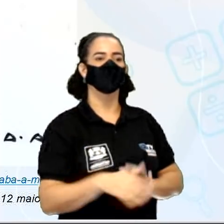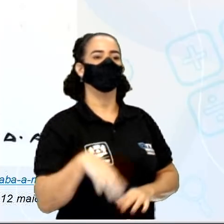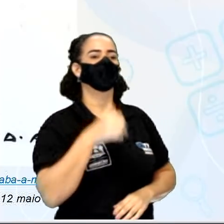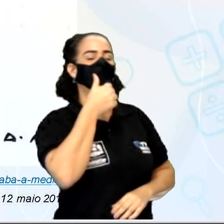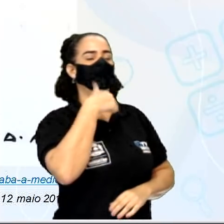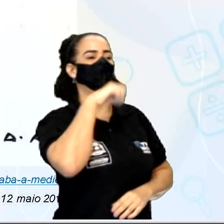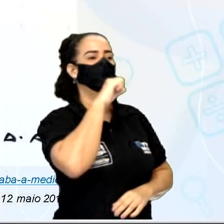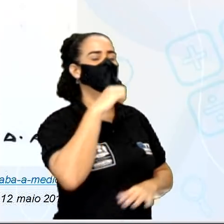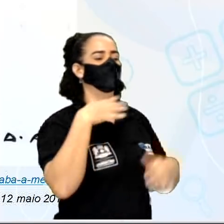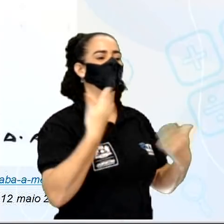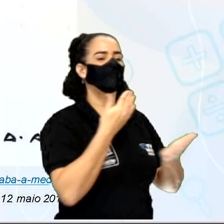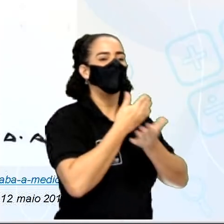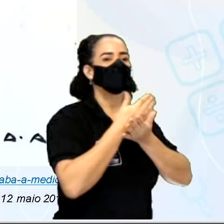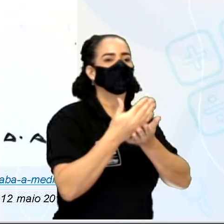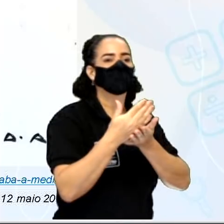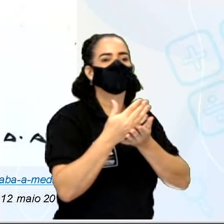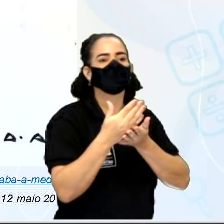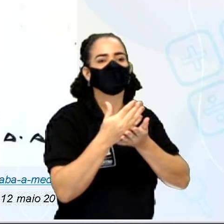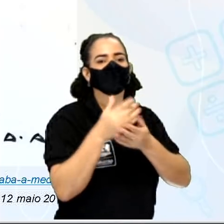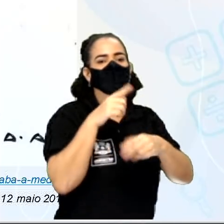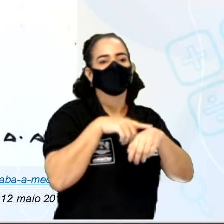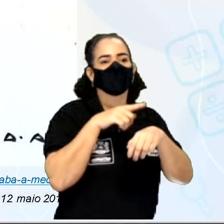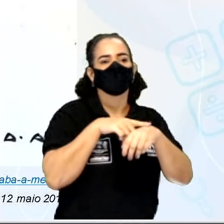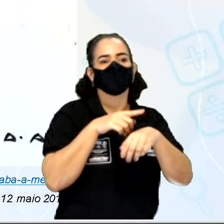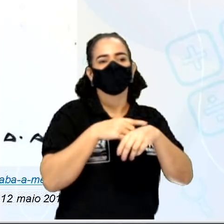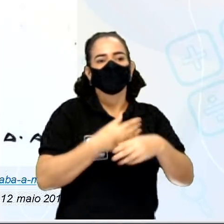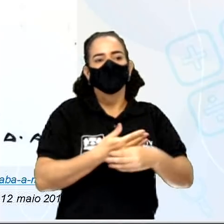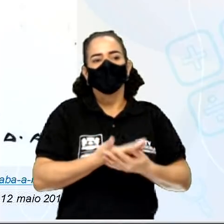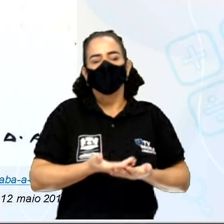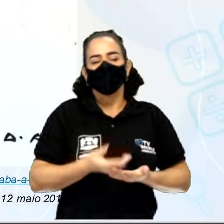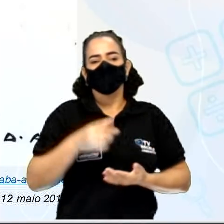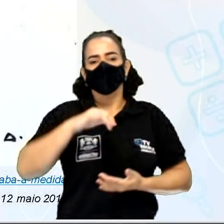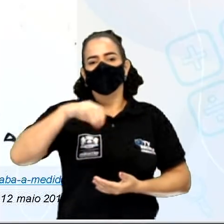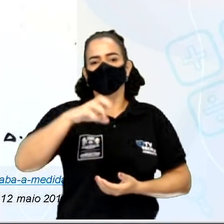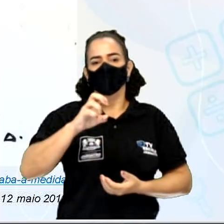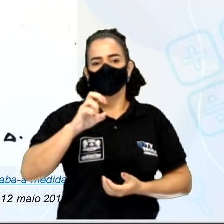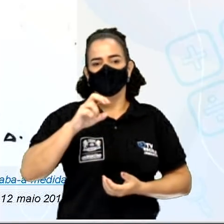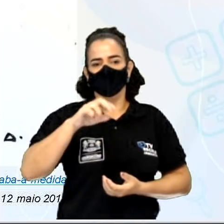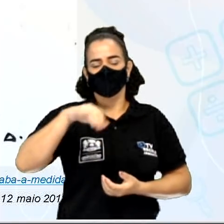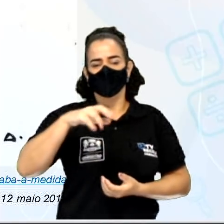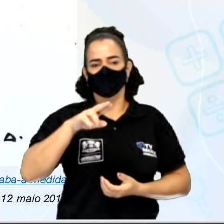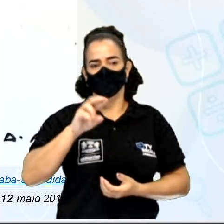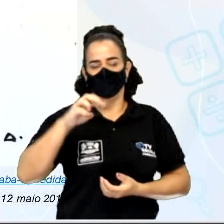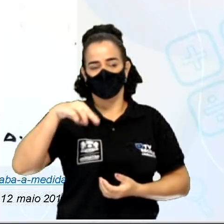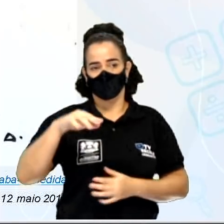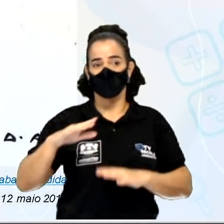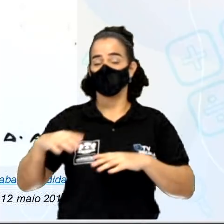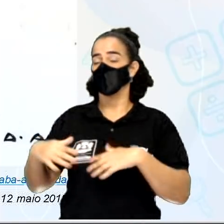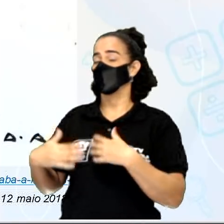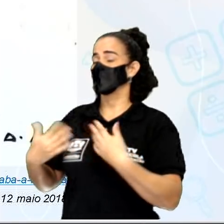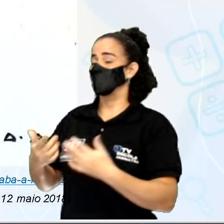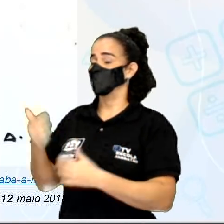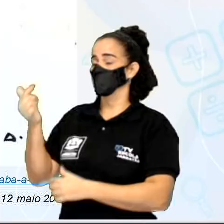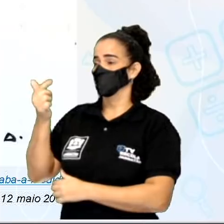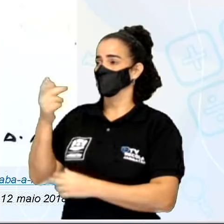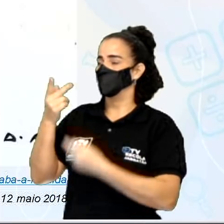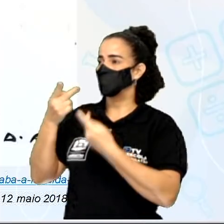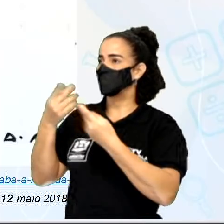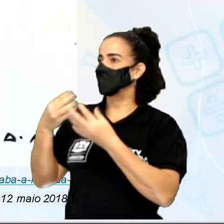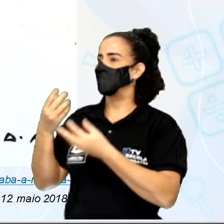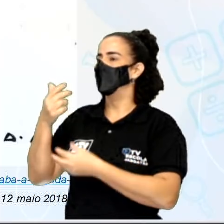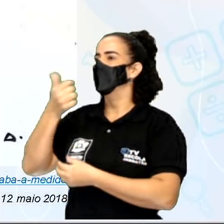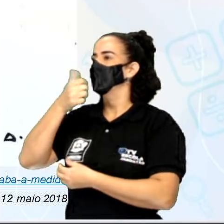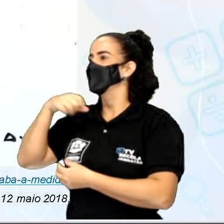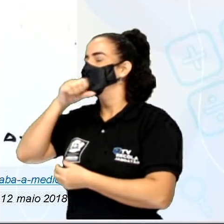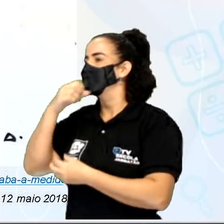quando começa o período do jejum? E o segundo diz: mãe, quando termina o período do jejum? Numa